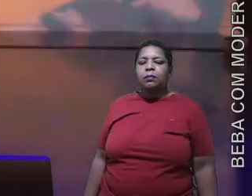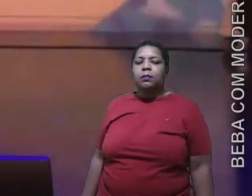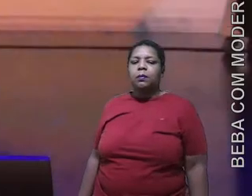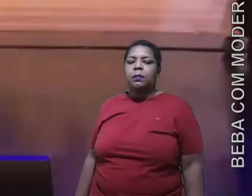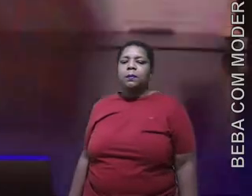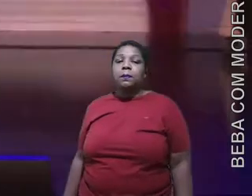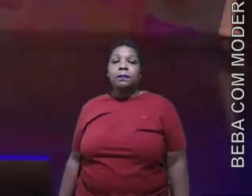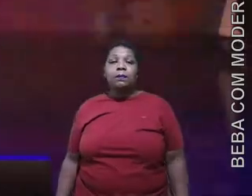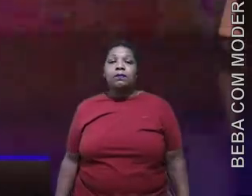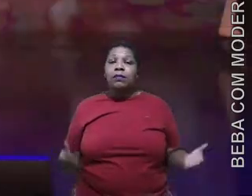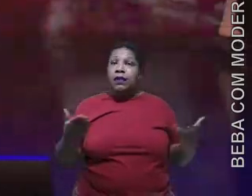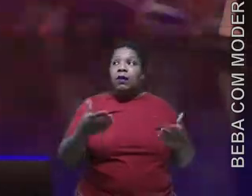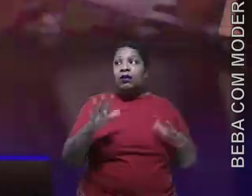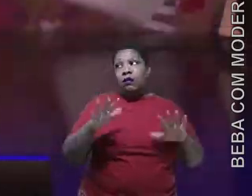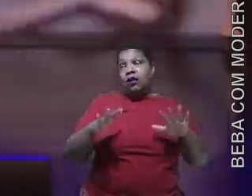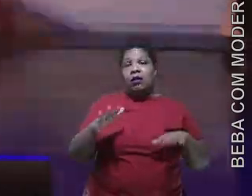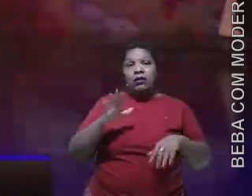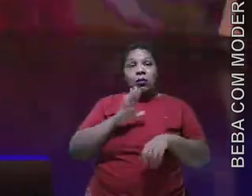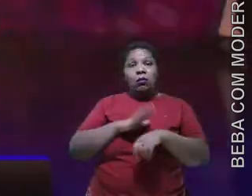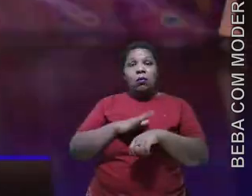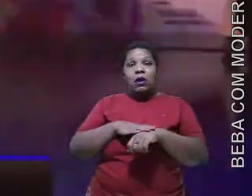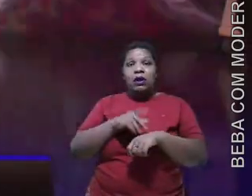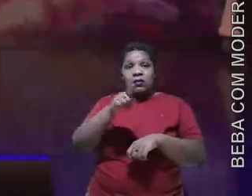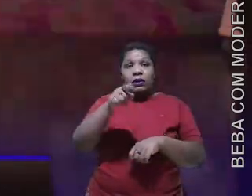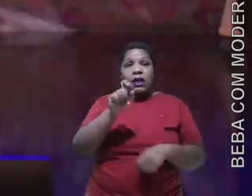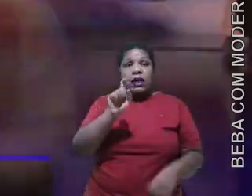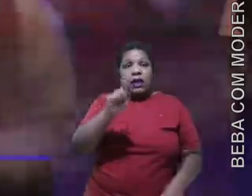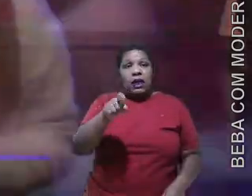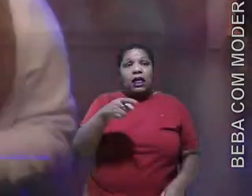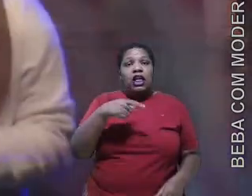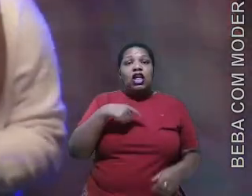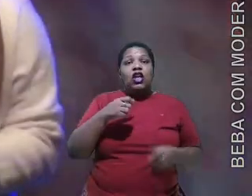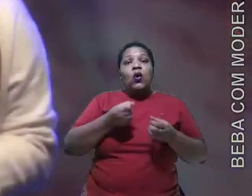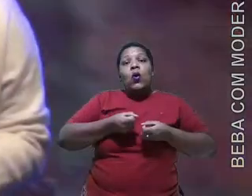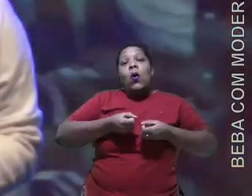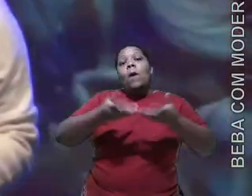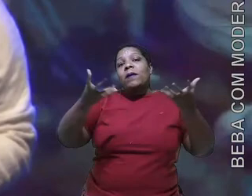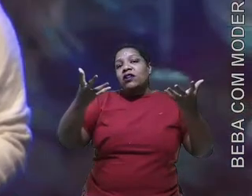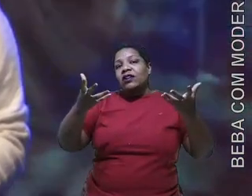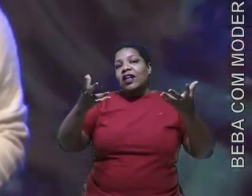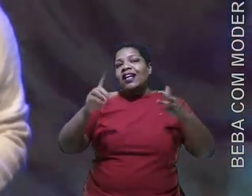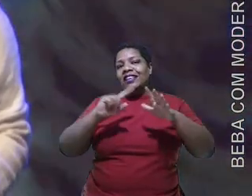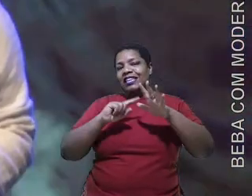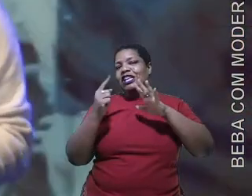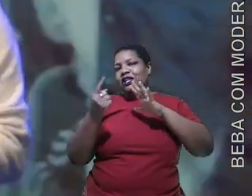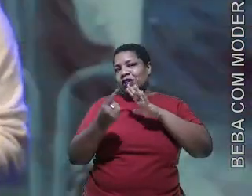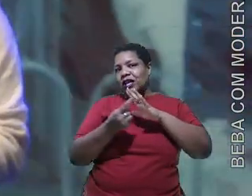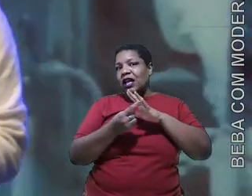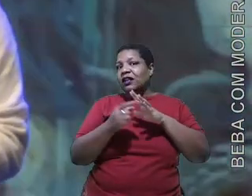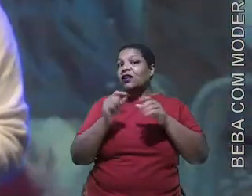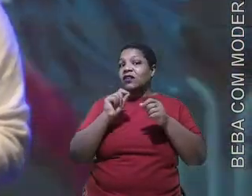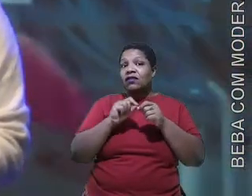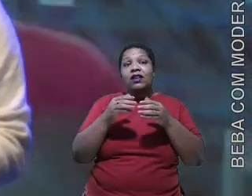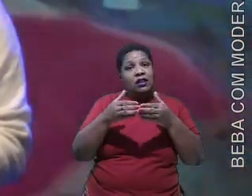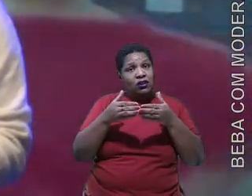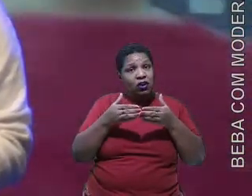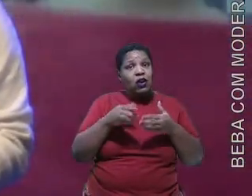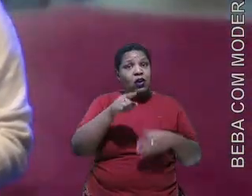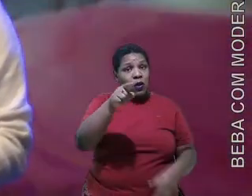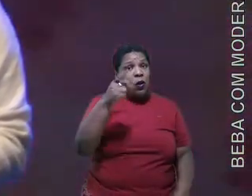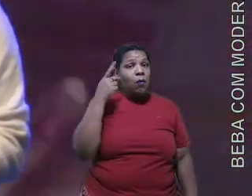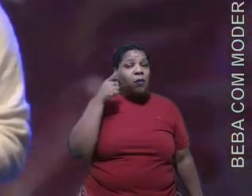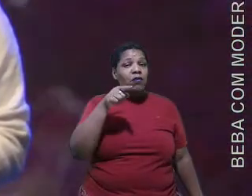agora Talvez seja um bom momento para você apertar o botão que chama compartilhar pessoal das redes sociais fez essa gentileza para você